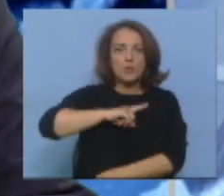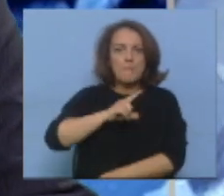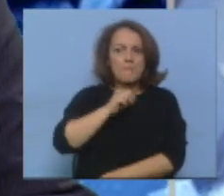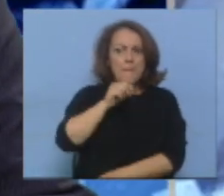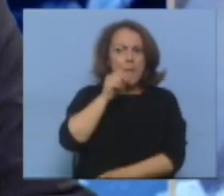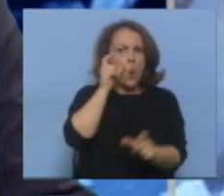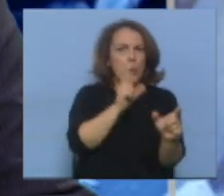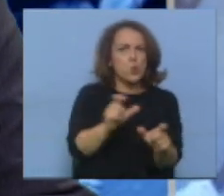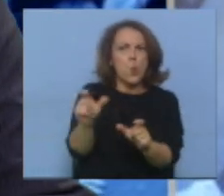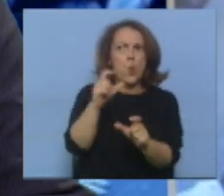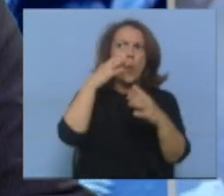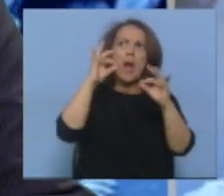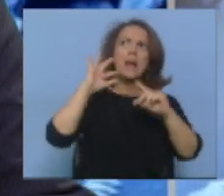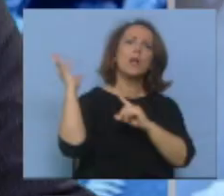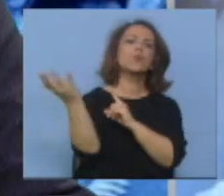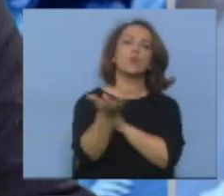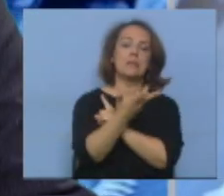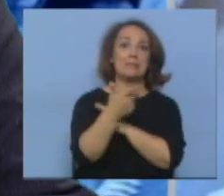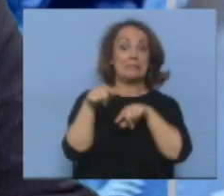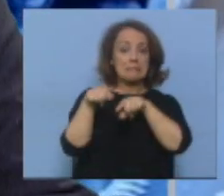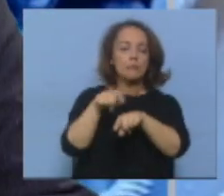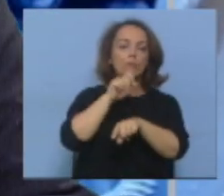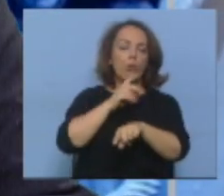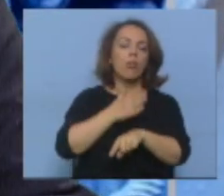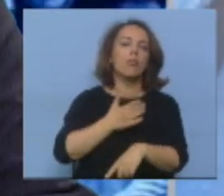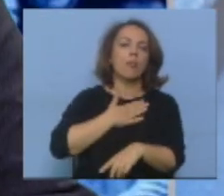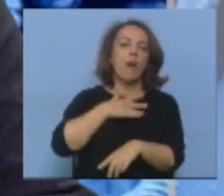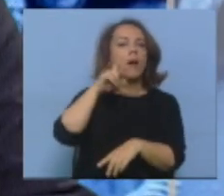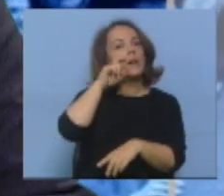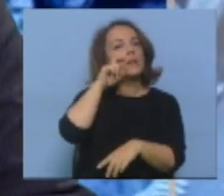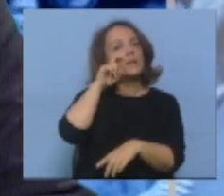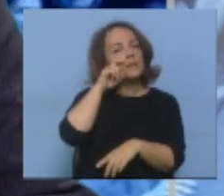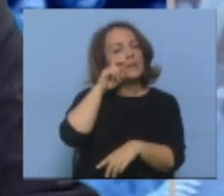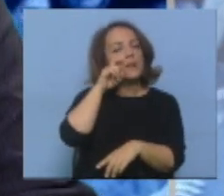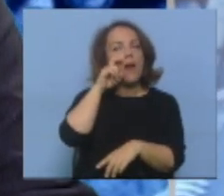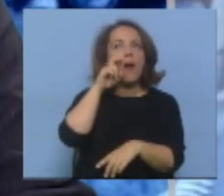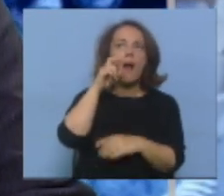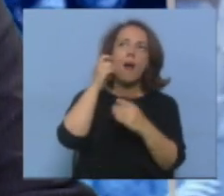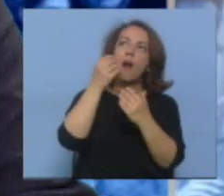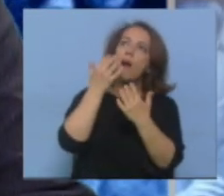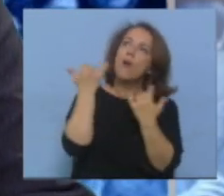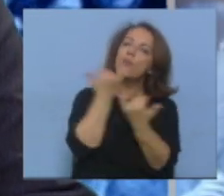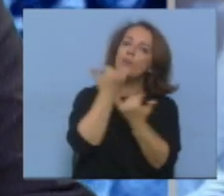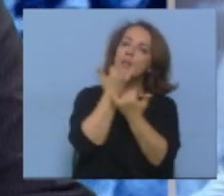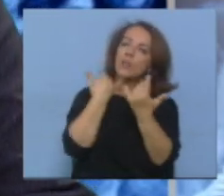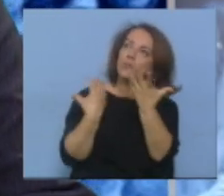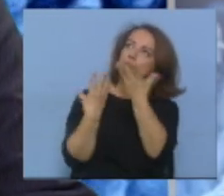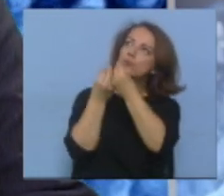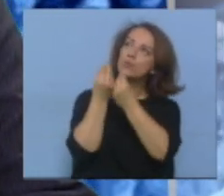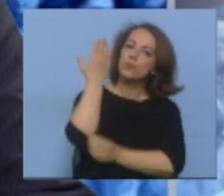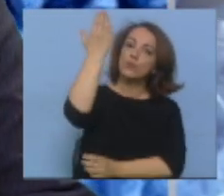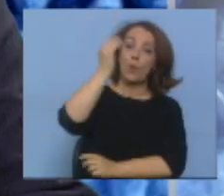natureza, pode ser a garantia de participar na glória do céu. Para mim isto é a minha